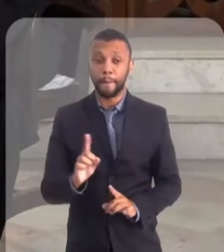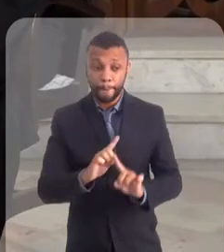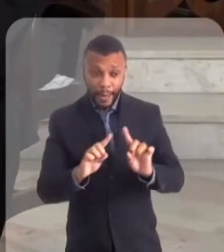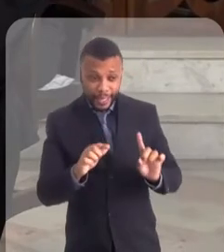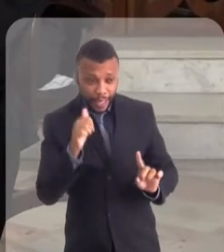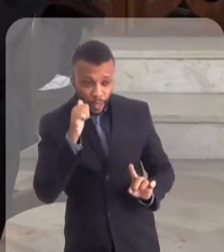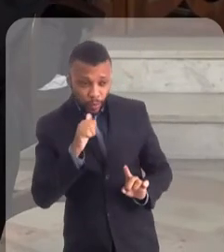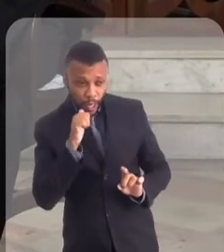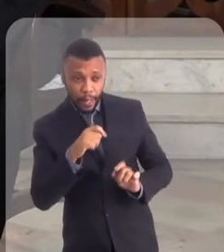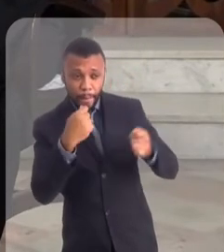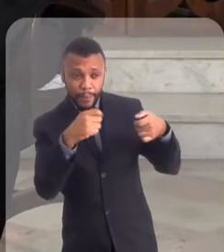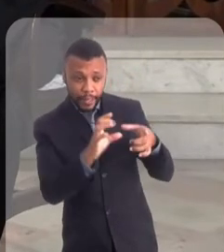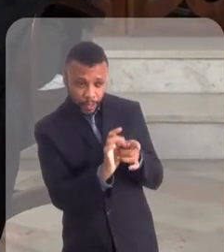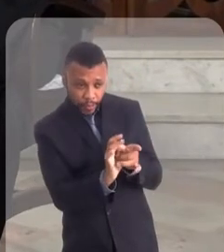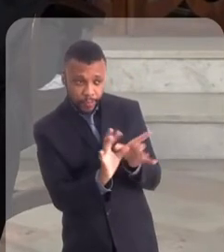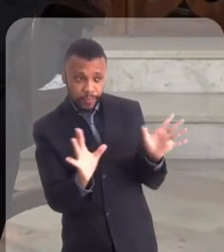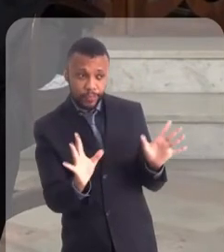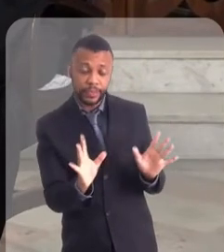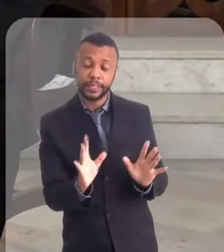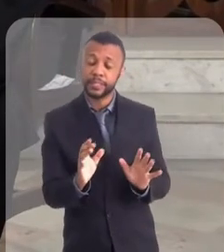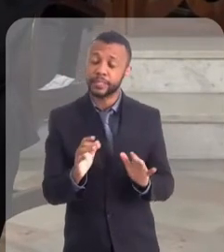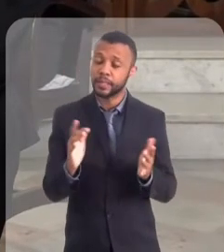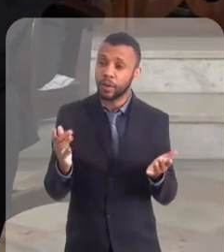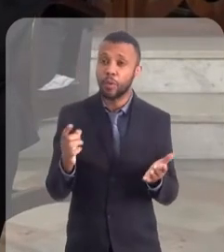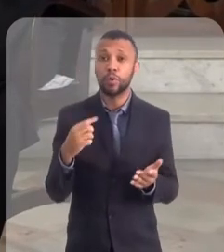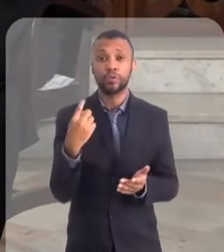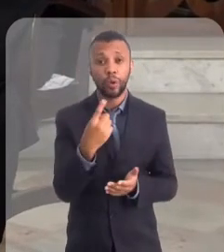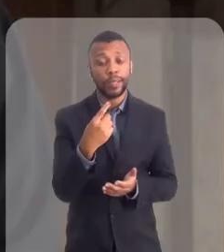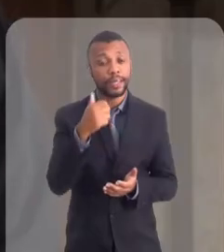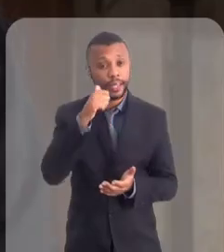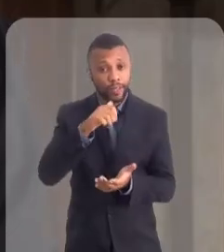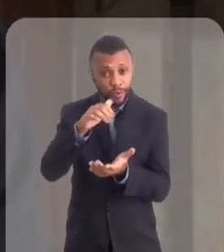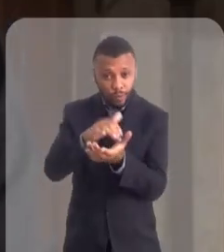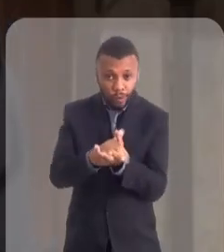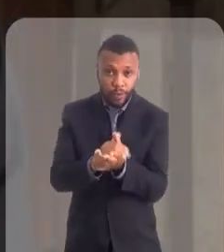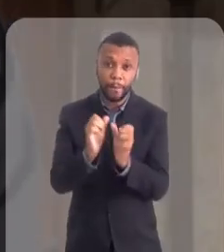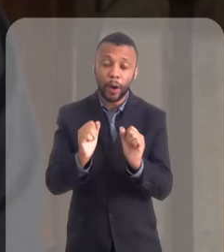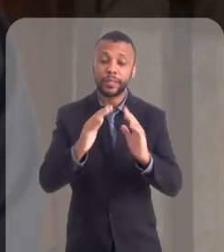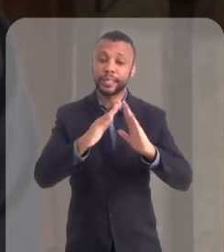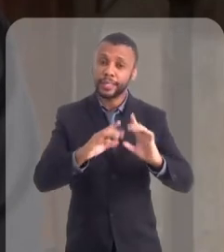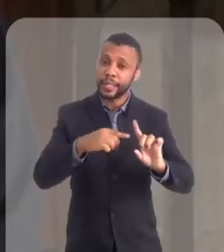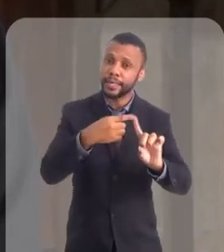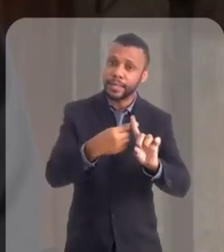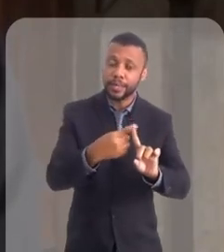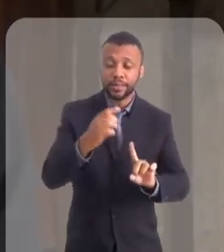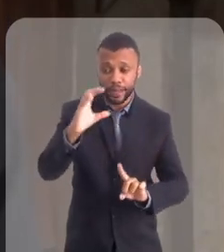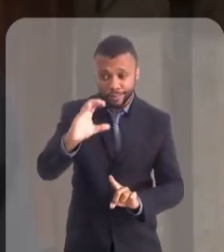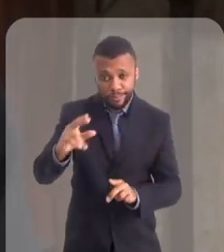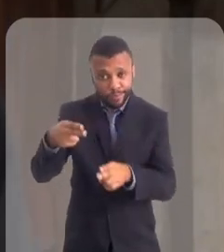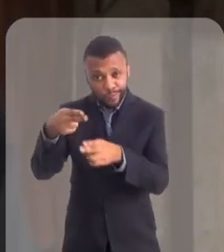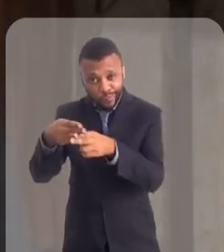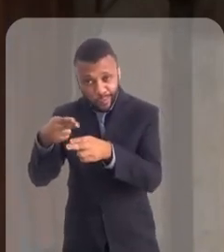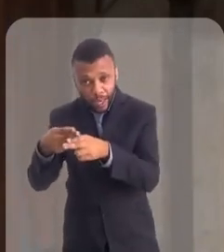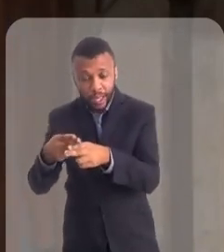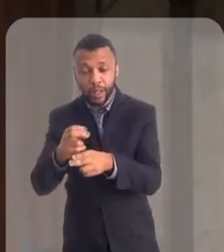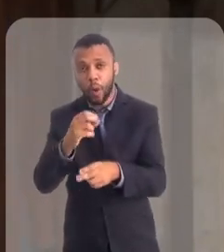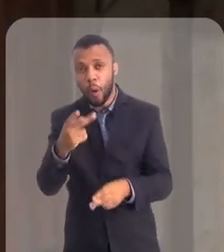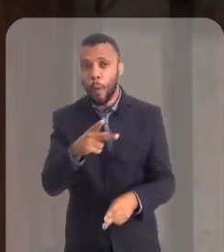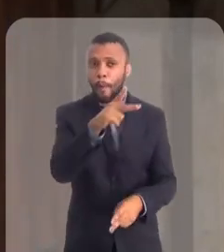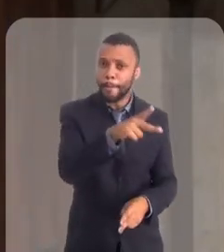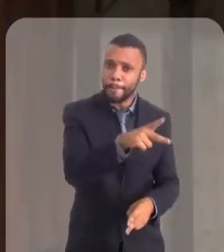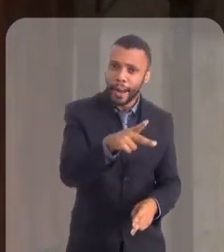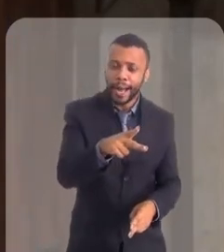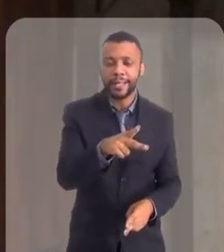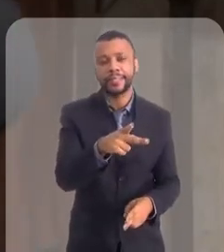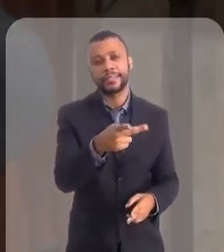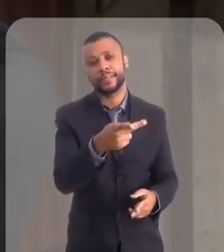que eles sejam casados, as mulheres têm que autorizar. Ah, necessariamente. Isso? Então, nossas esposas, isso tanto na Igreja Romana, para o diácono